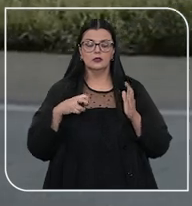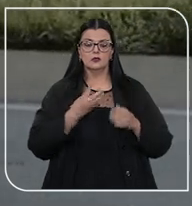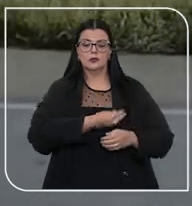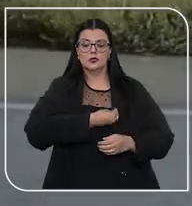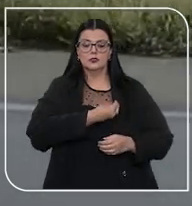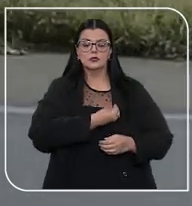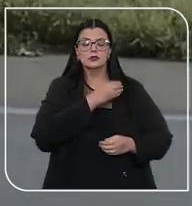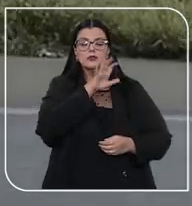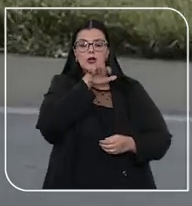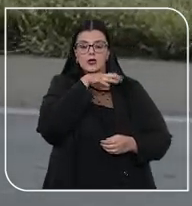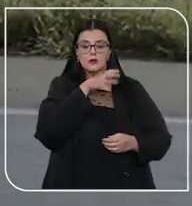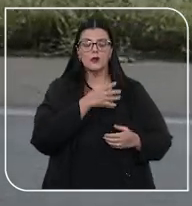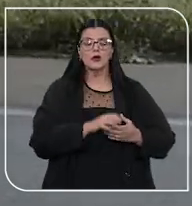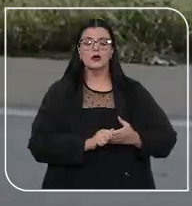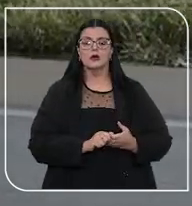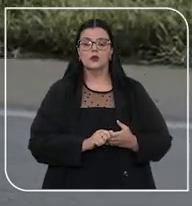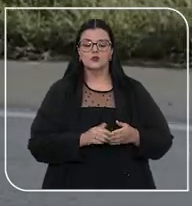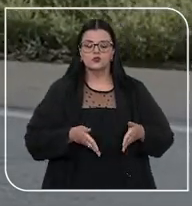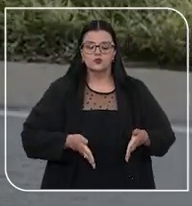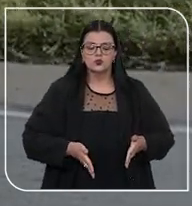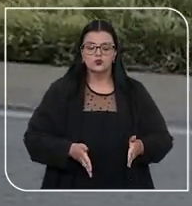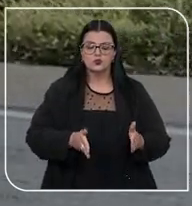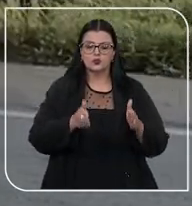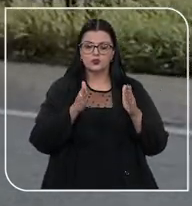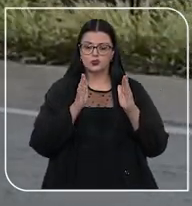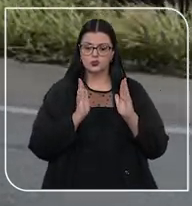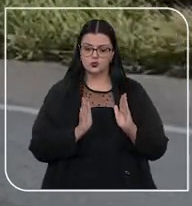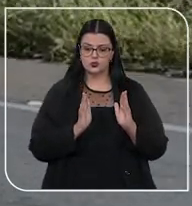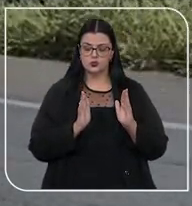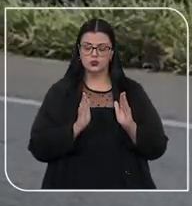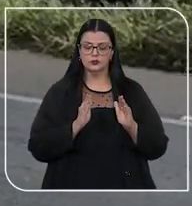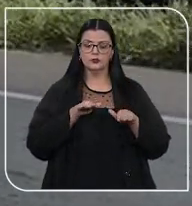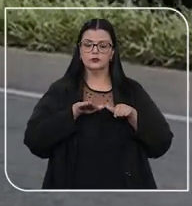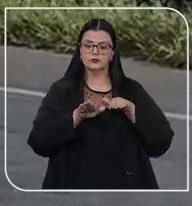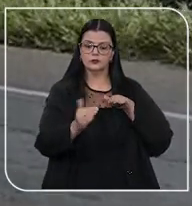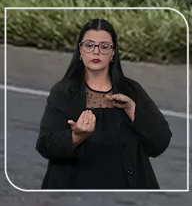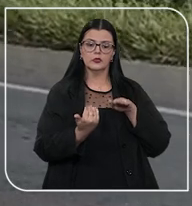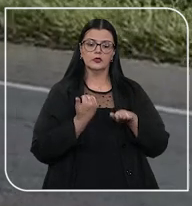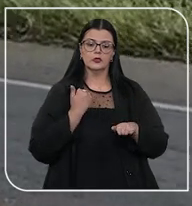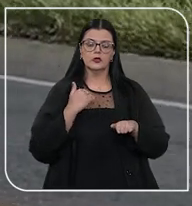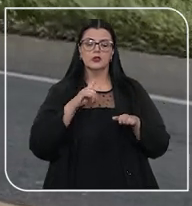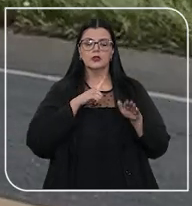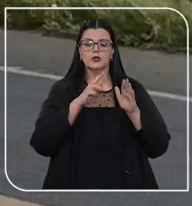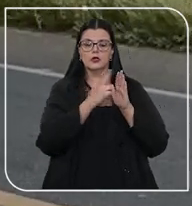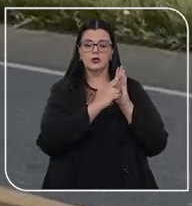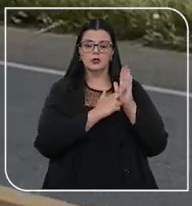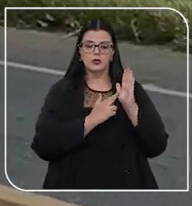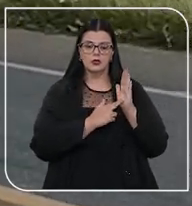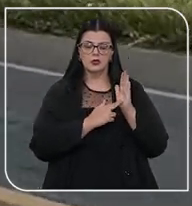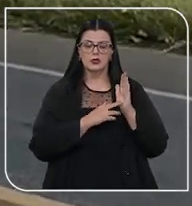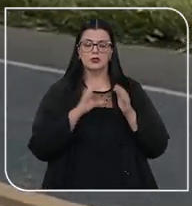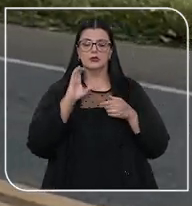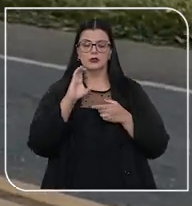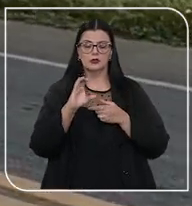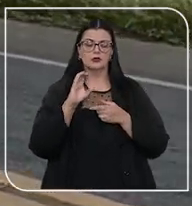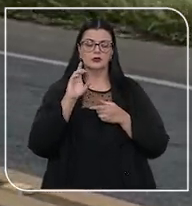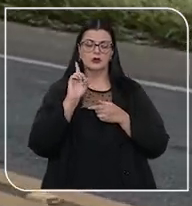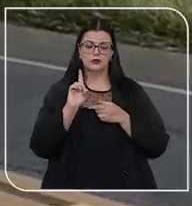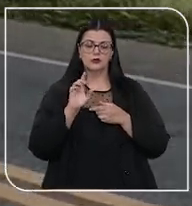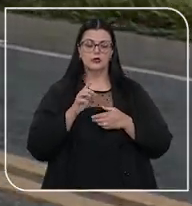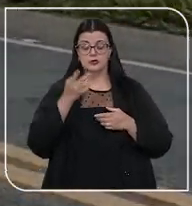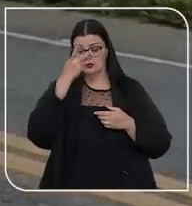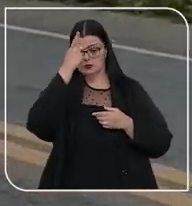causados pela presença de animais domésticos nas pistas de rolamento, aplicando-se às regras do Código de Defesa